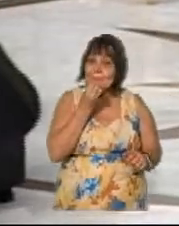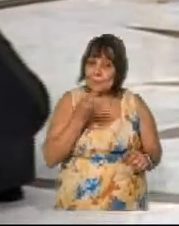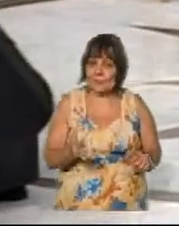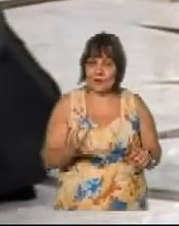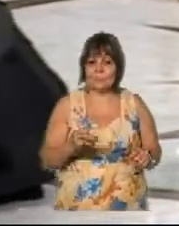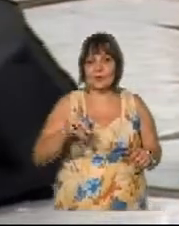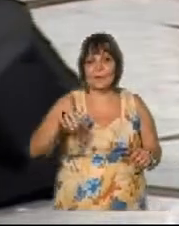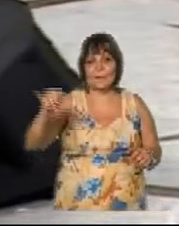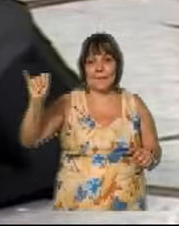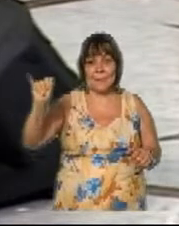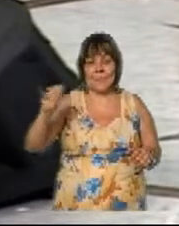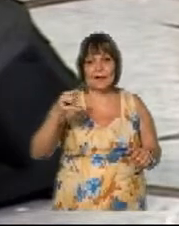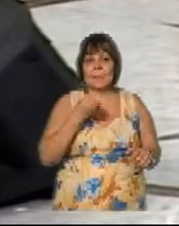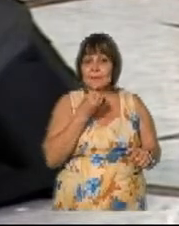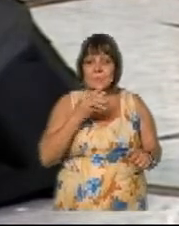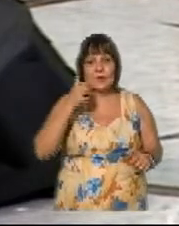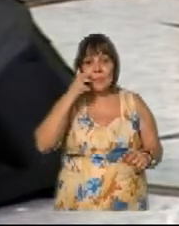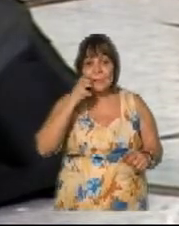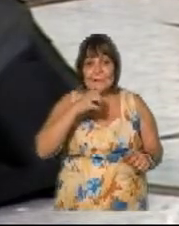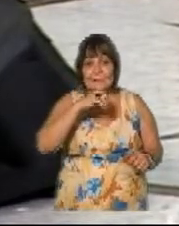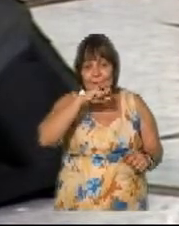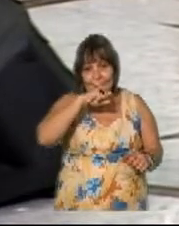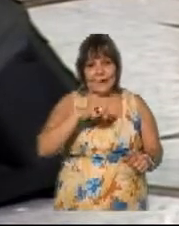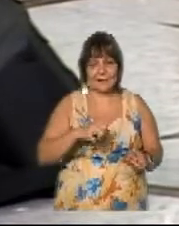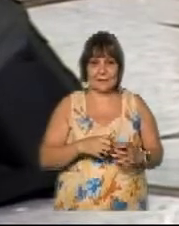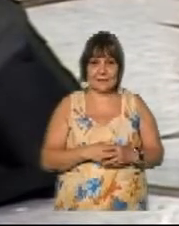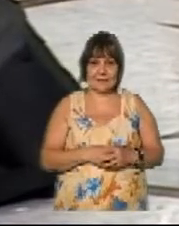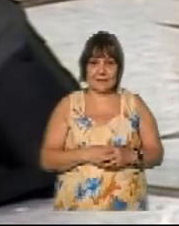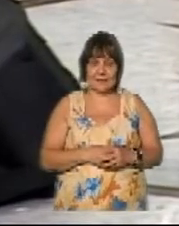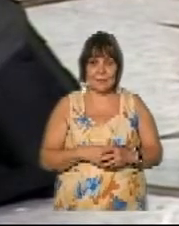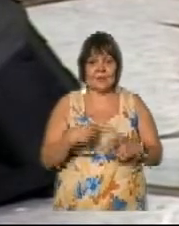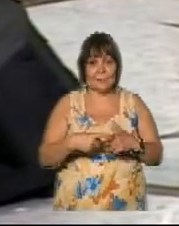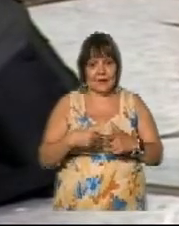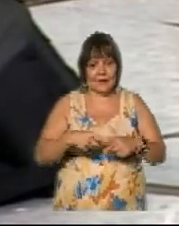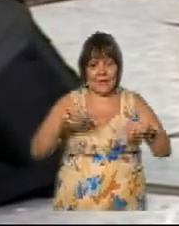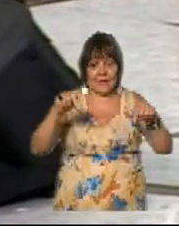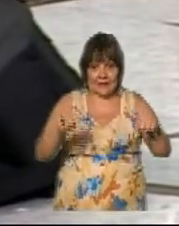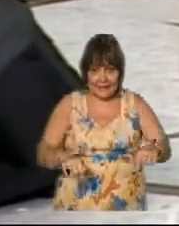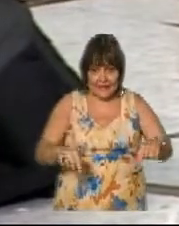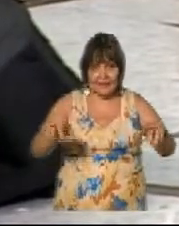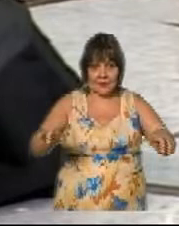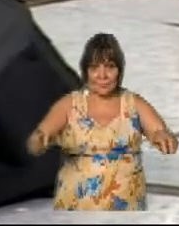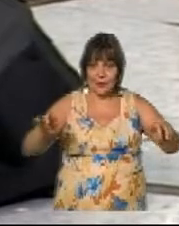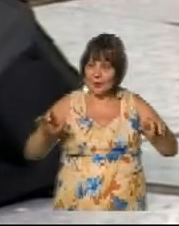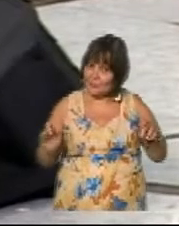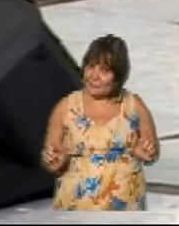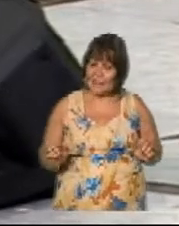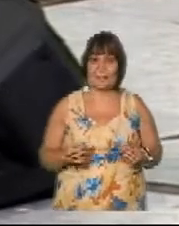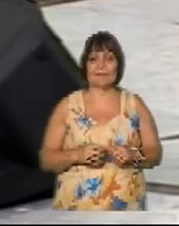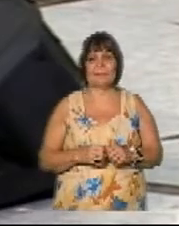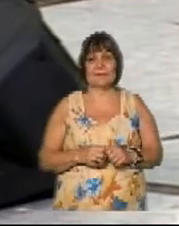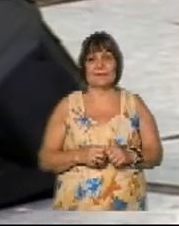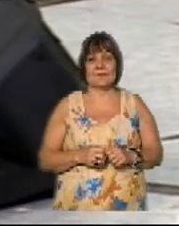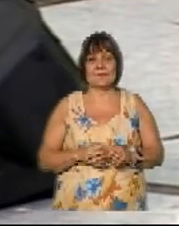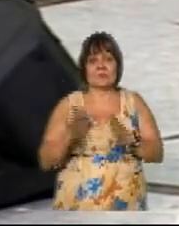Das instruções, dos ensinamentos daquele que é o mestre da igreja, o